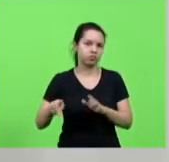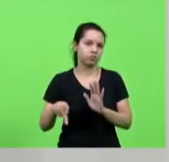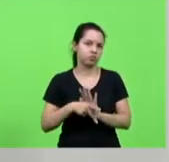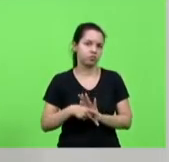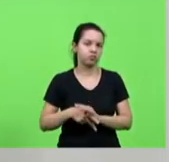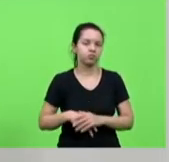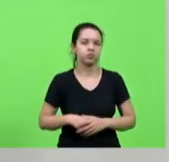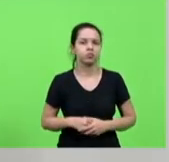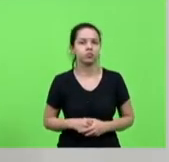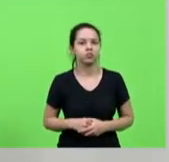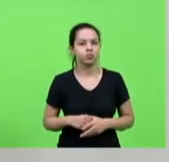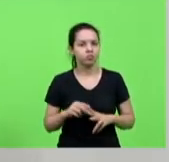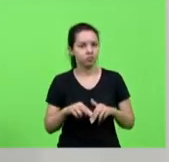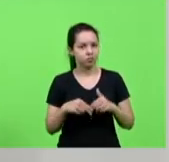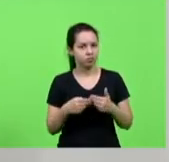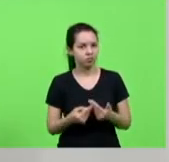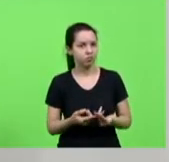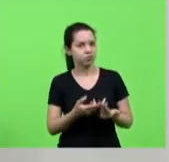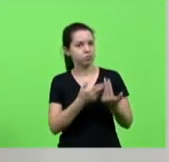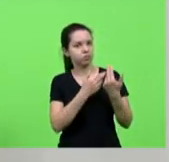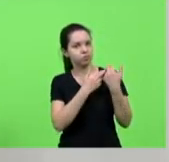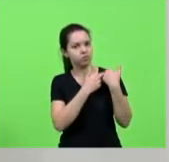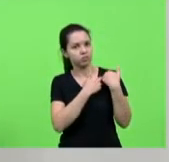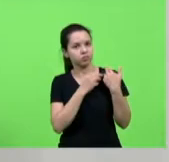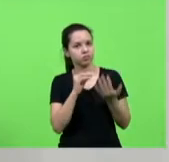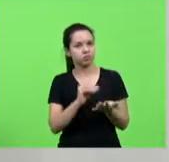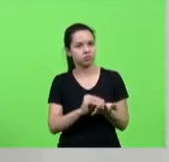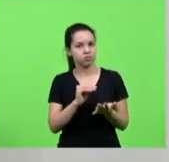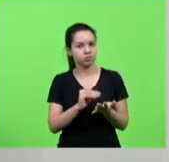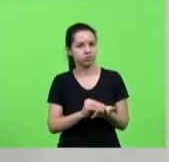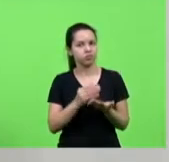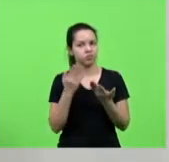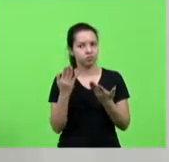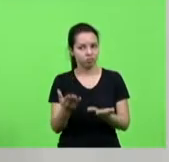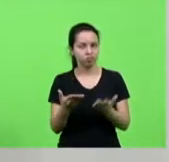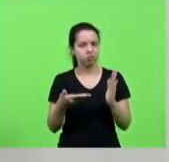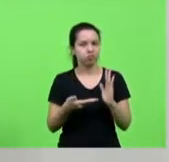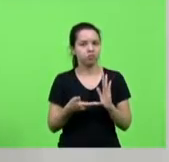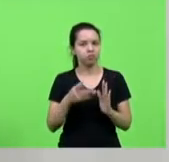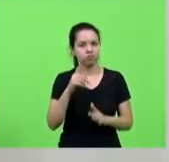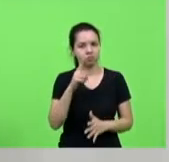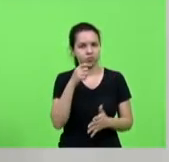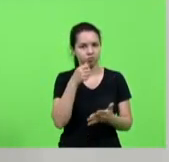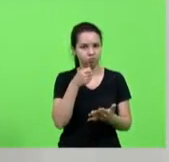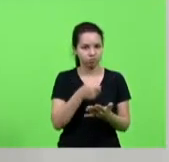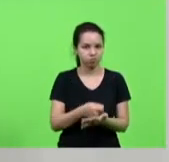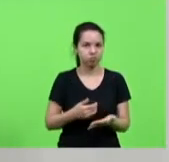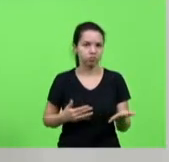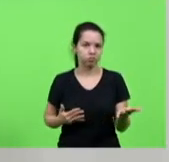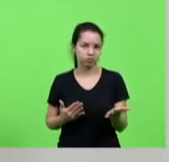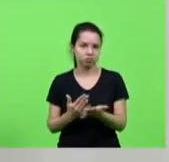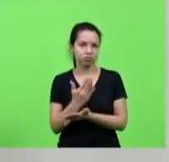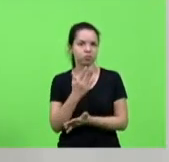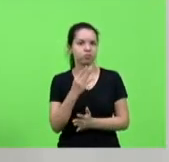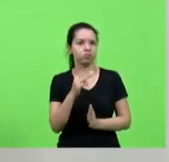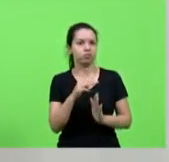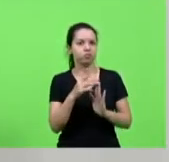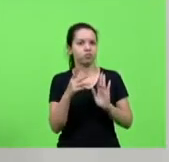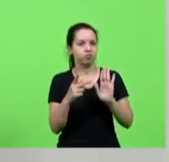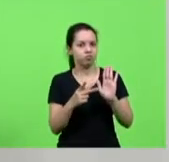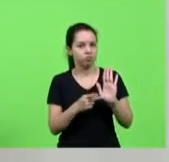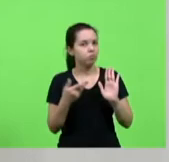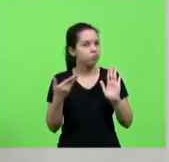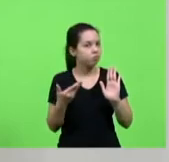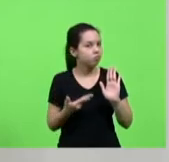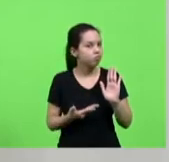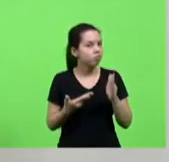uma irresponsabilidade o que a Câmara Federal está cometendo ao aprovar esta medida provisória que abre